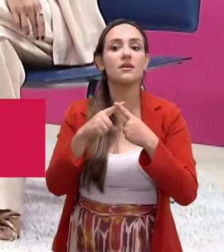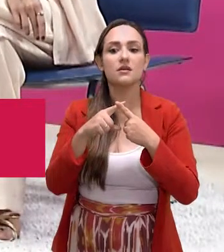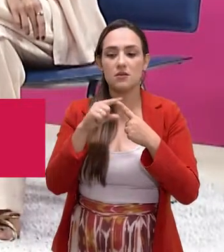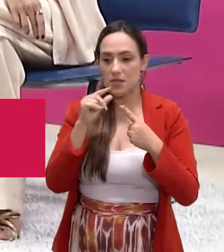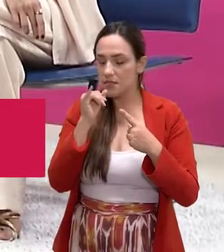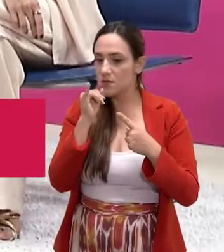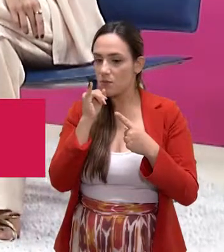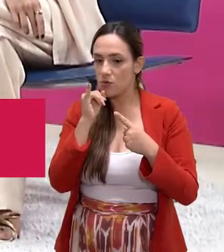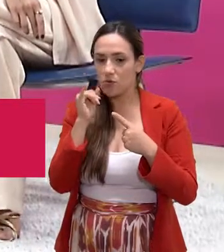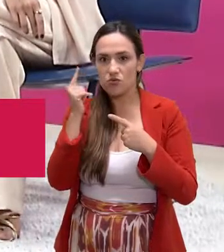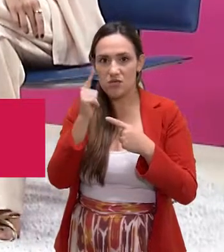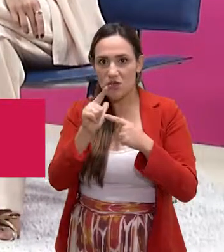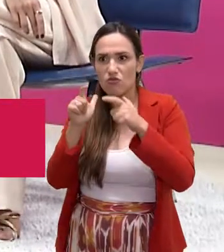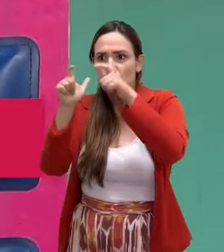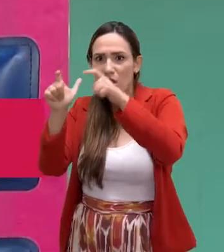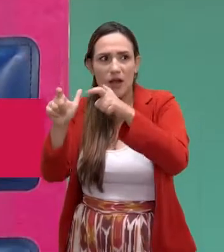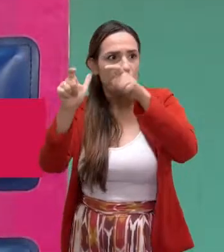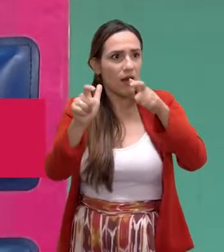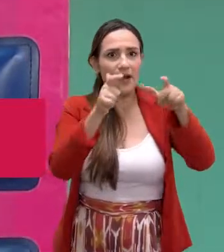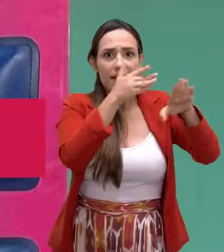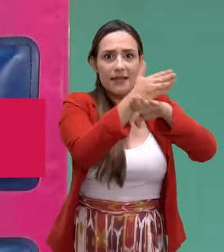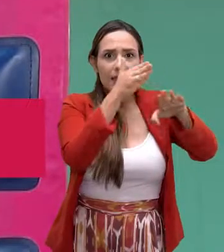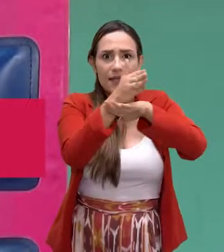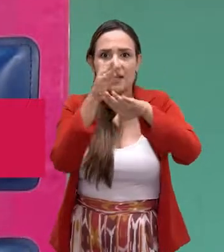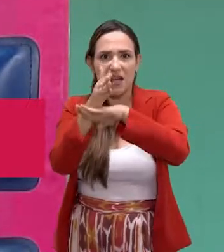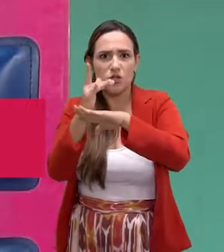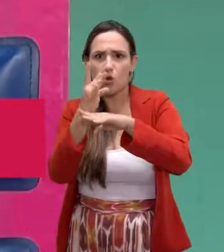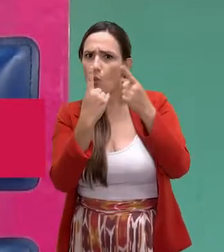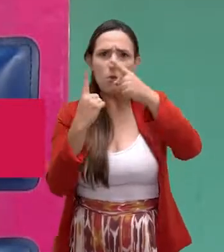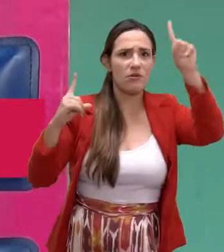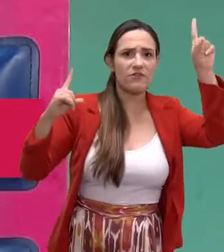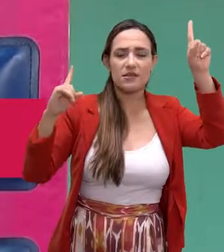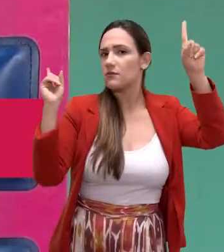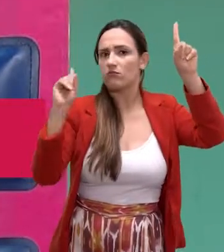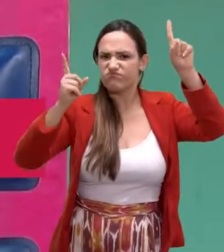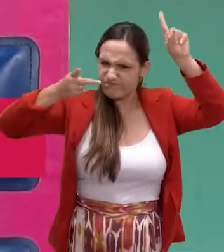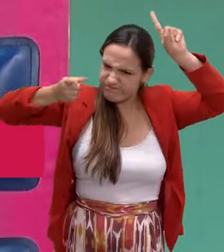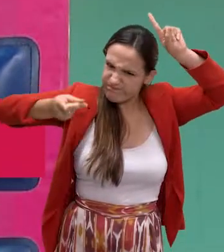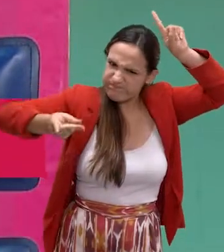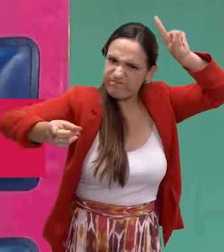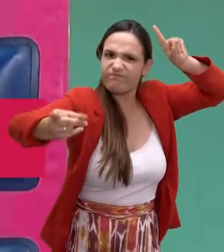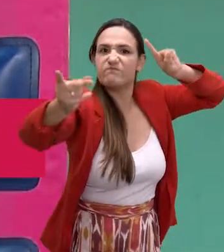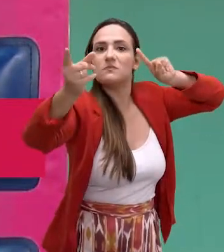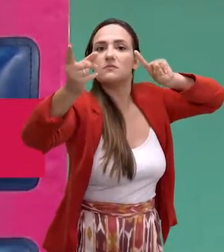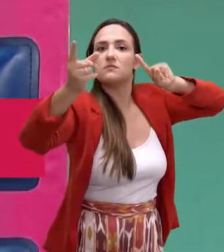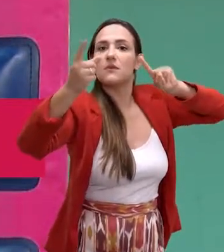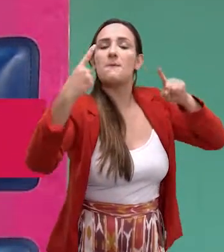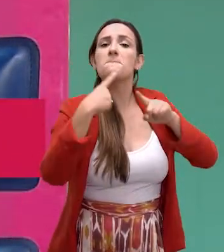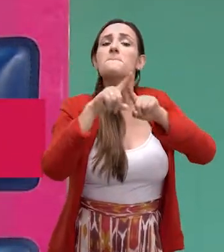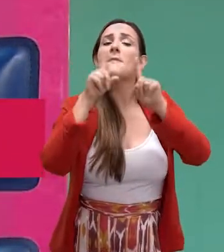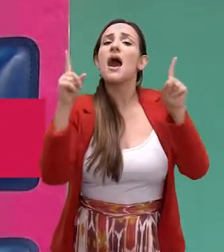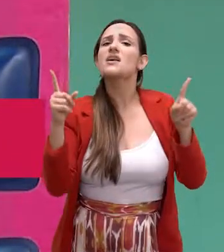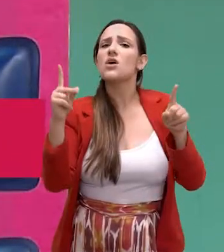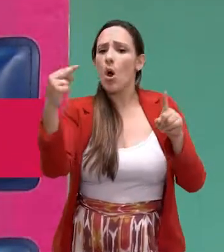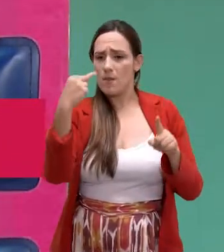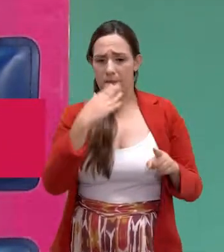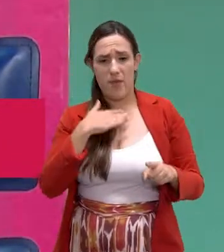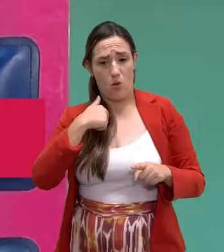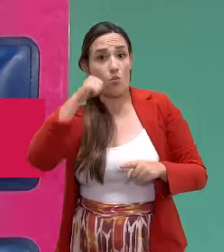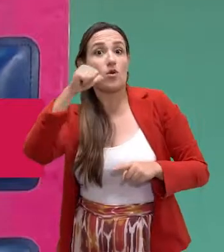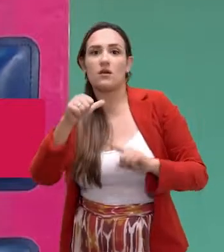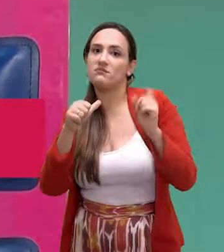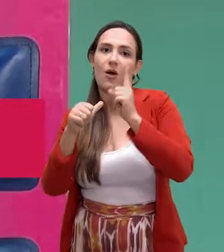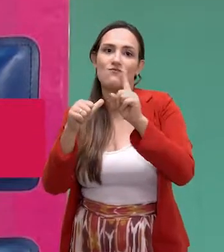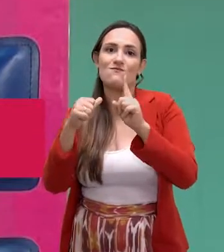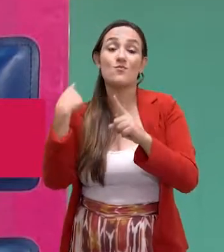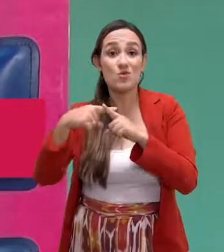consolidadas, que esses espaços não sejam temporários, né, e não só pelo gênero, mas que associado ao gênero,